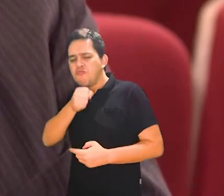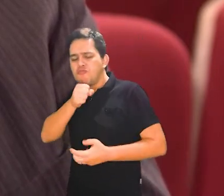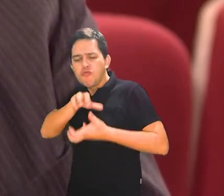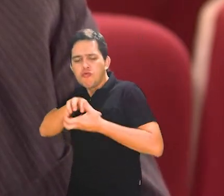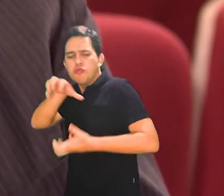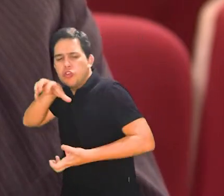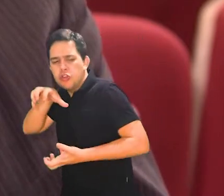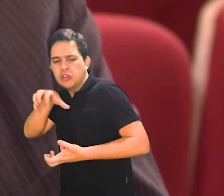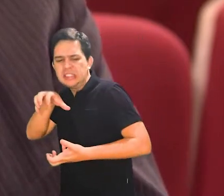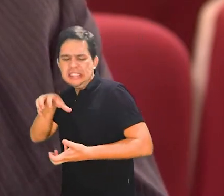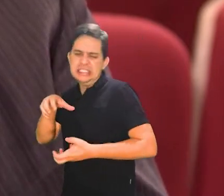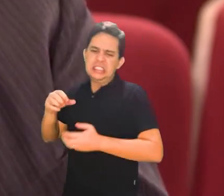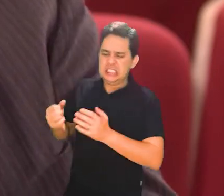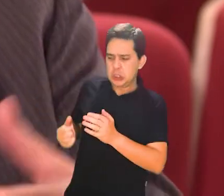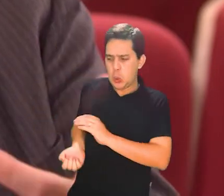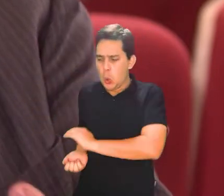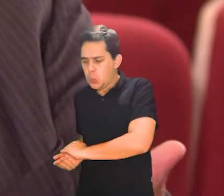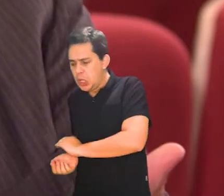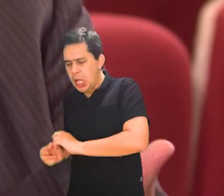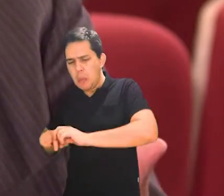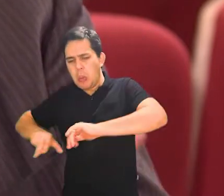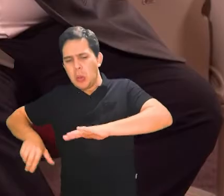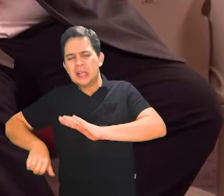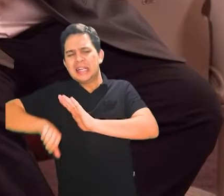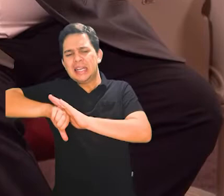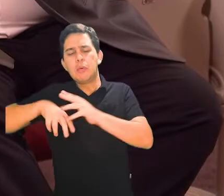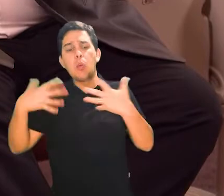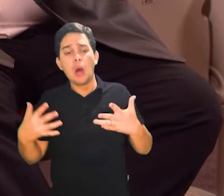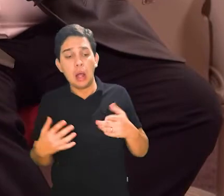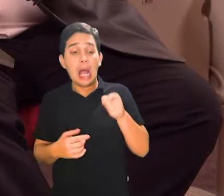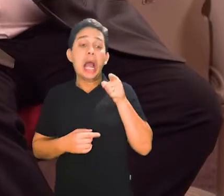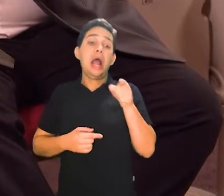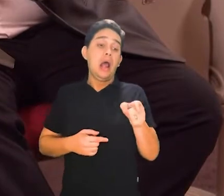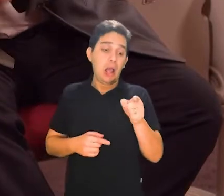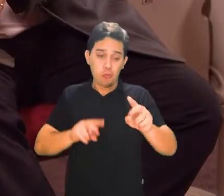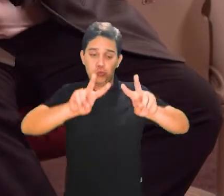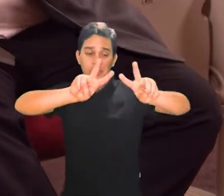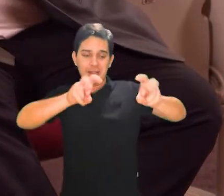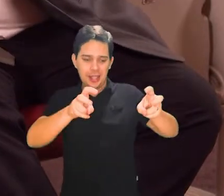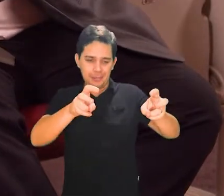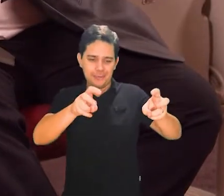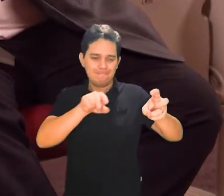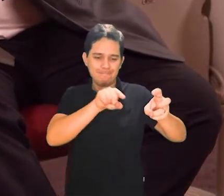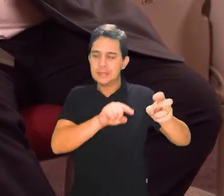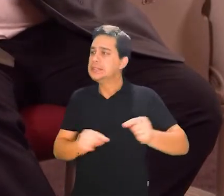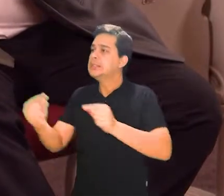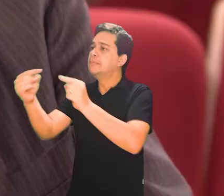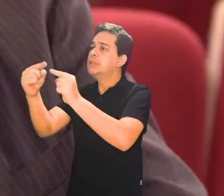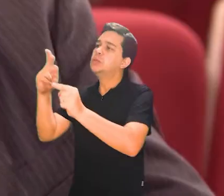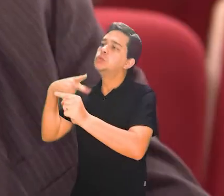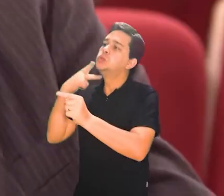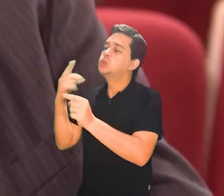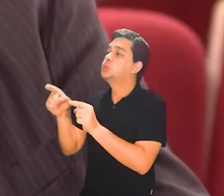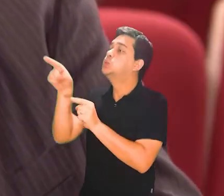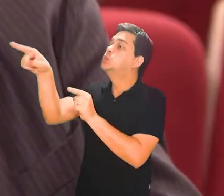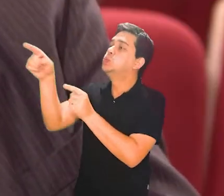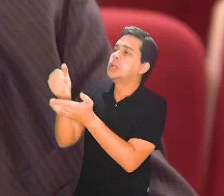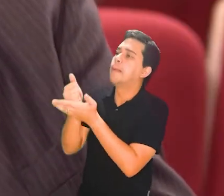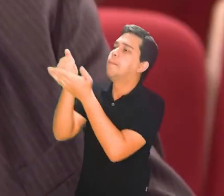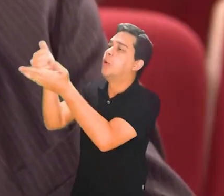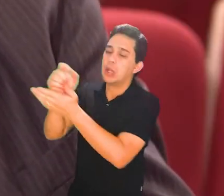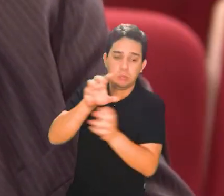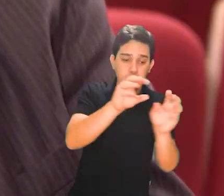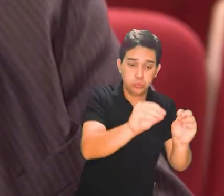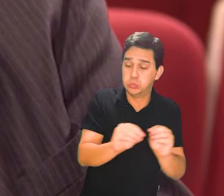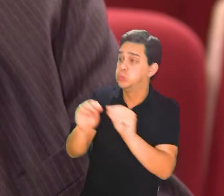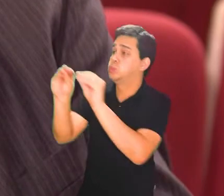importante. A ouvidoria faz essa triagem, identifica o tema e encaminha para um centro de apoio. O centro de apoio é uma